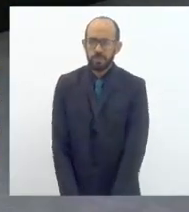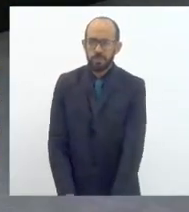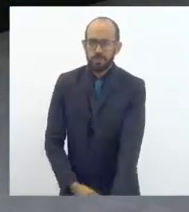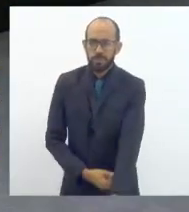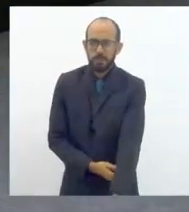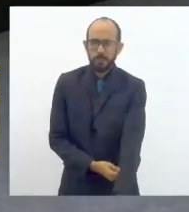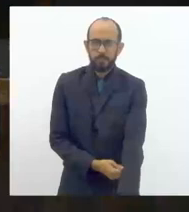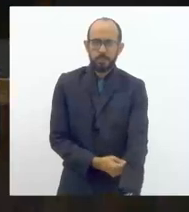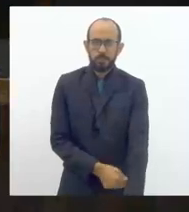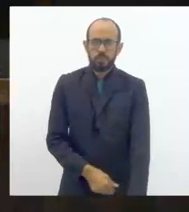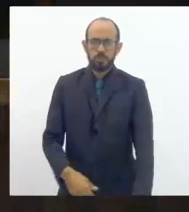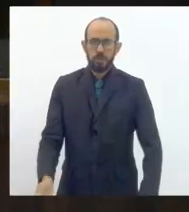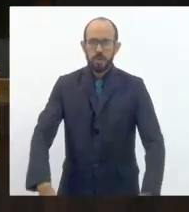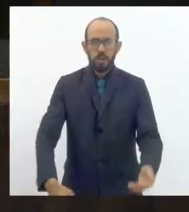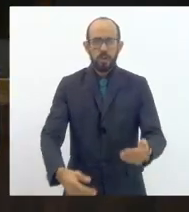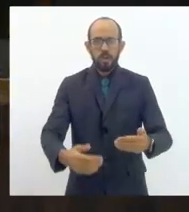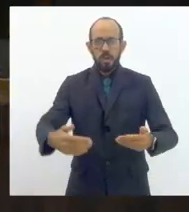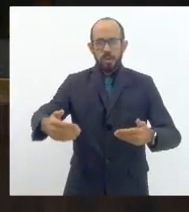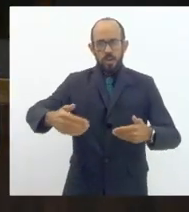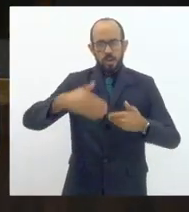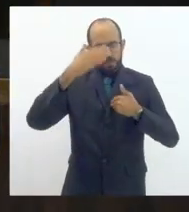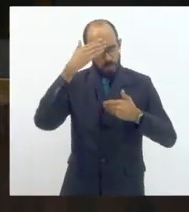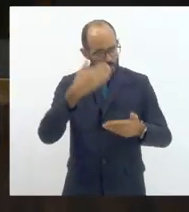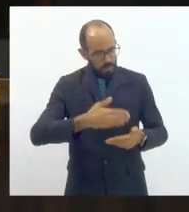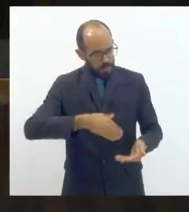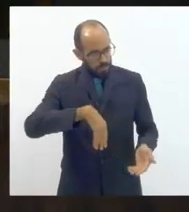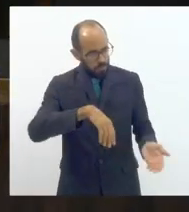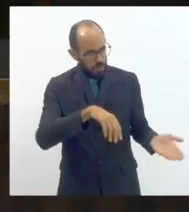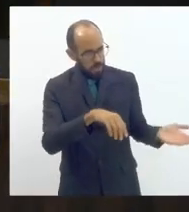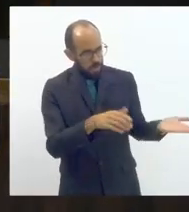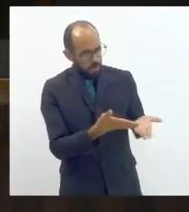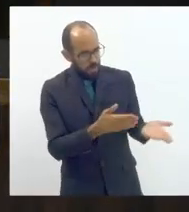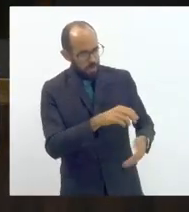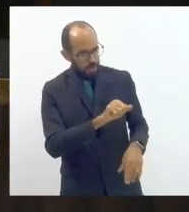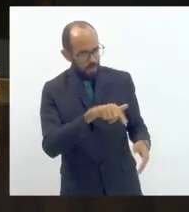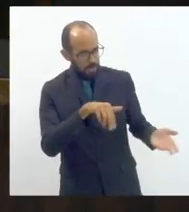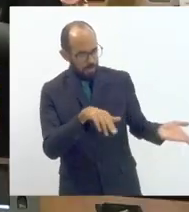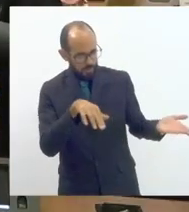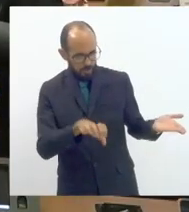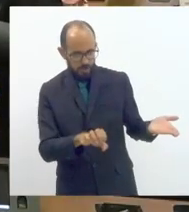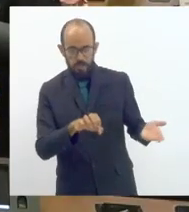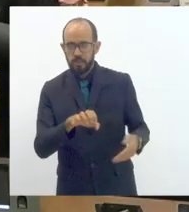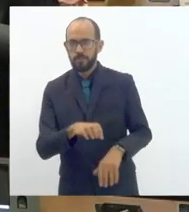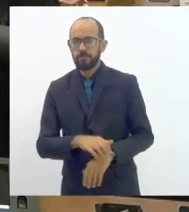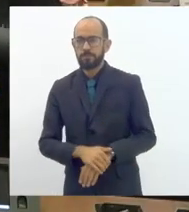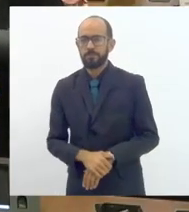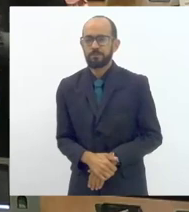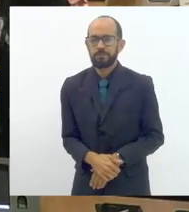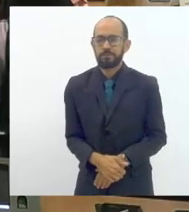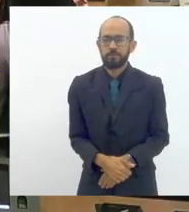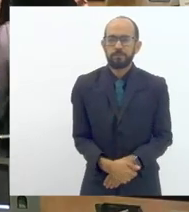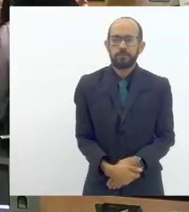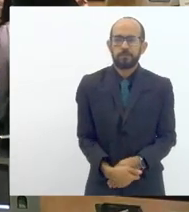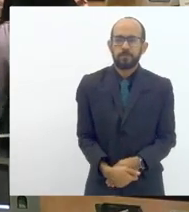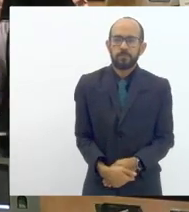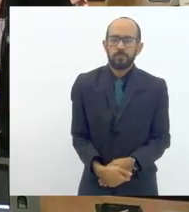Obrigada, Gabriel. Chama agora a Aline Vitória de Valença, prepara Rômulo.